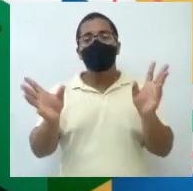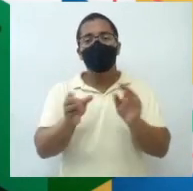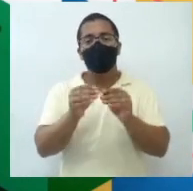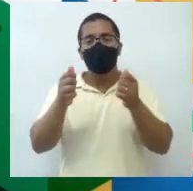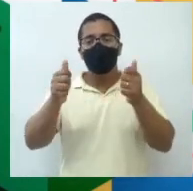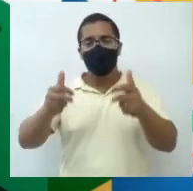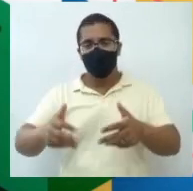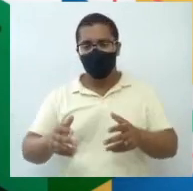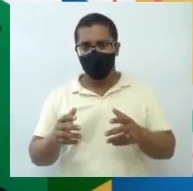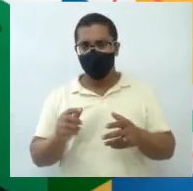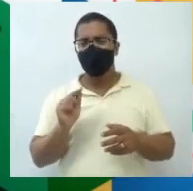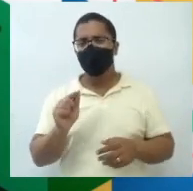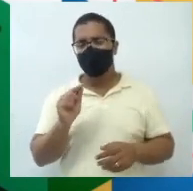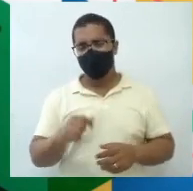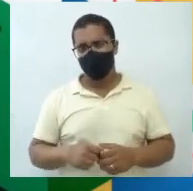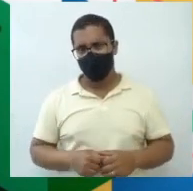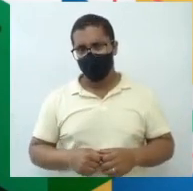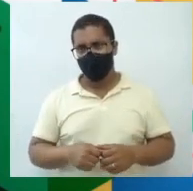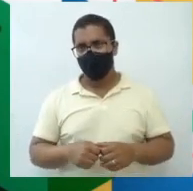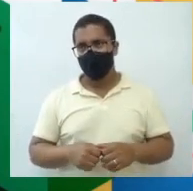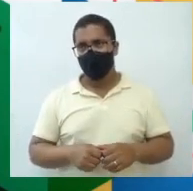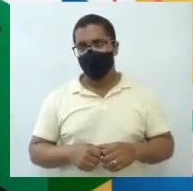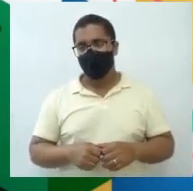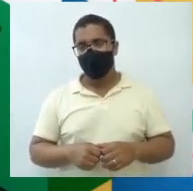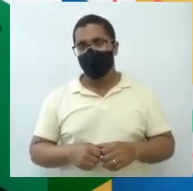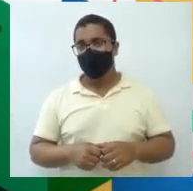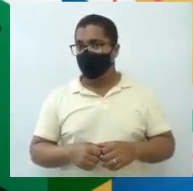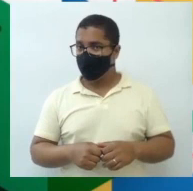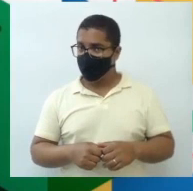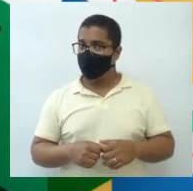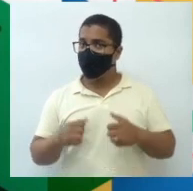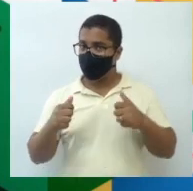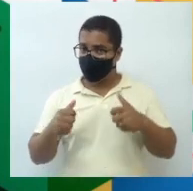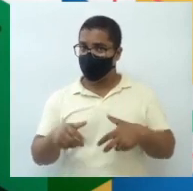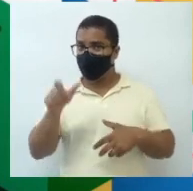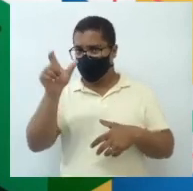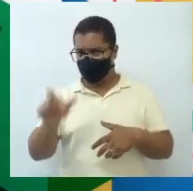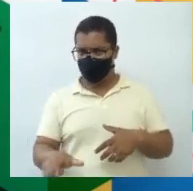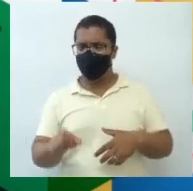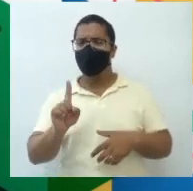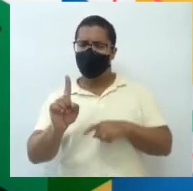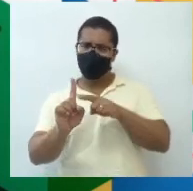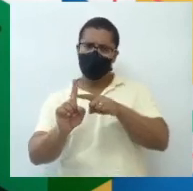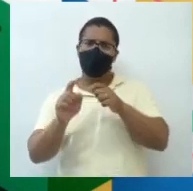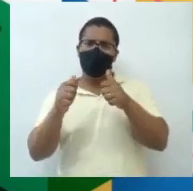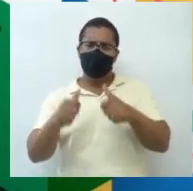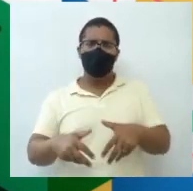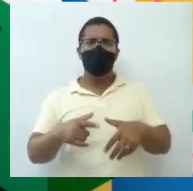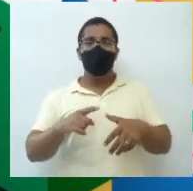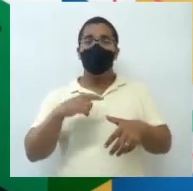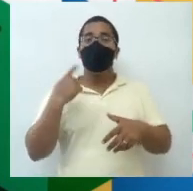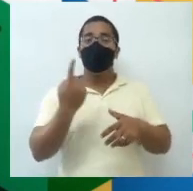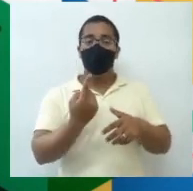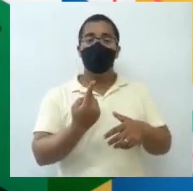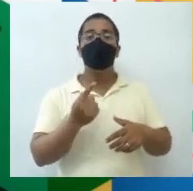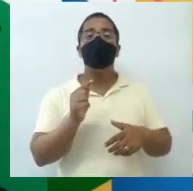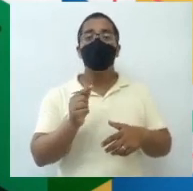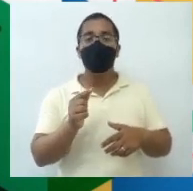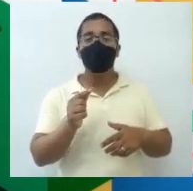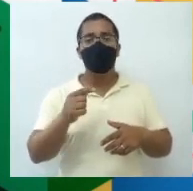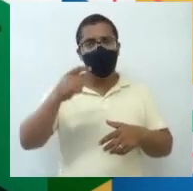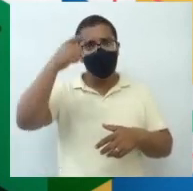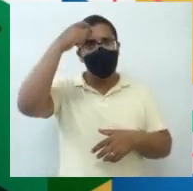ele o seguinte que é a necessidade segundo habermas diz nós temos o que uma